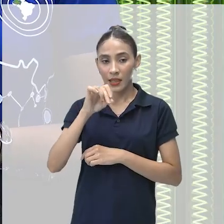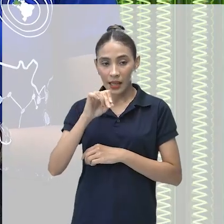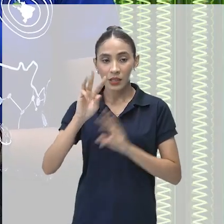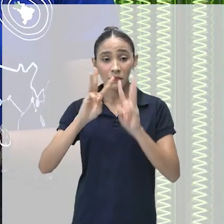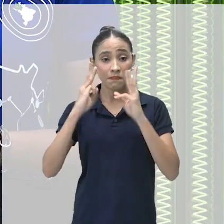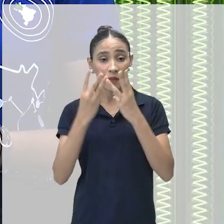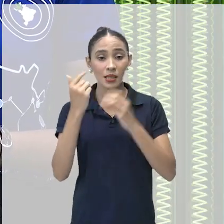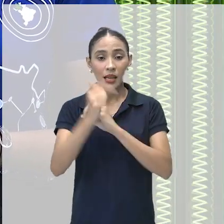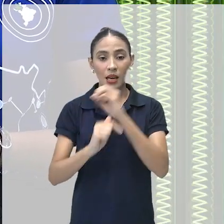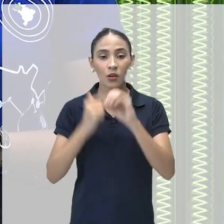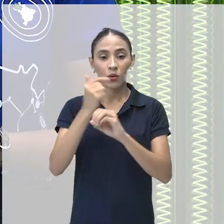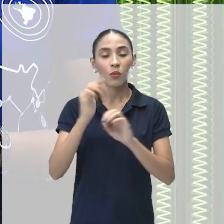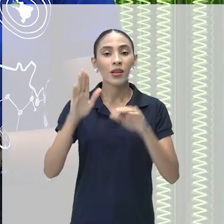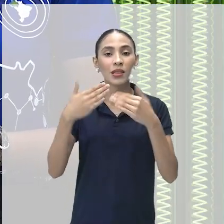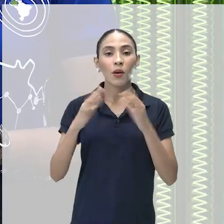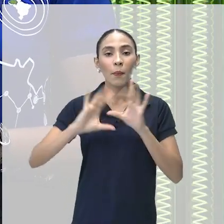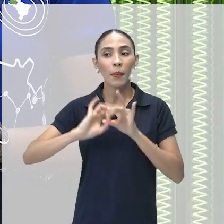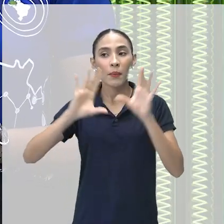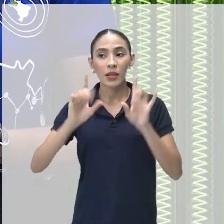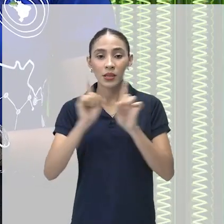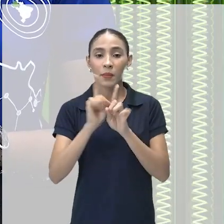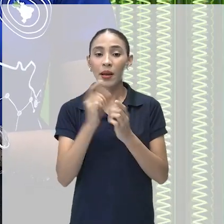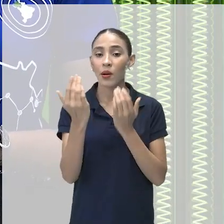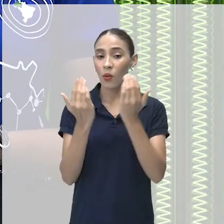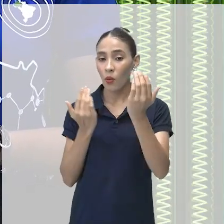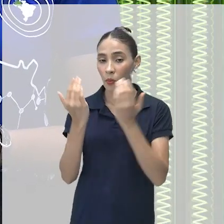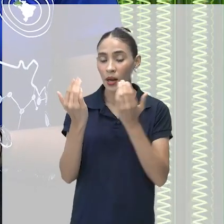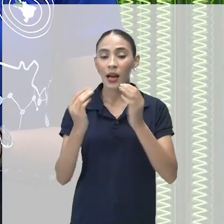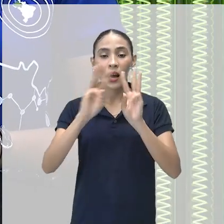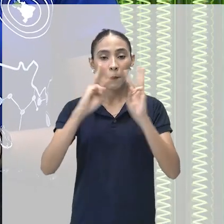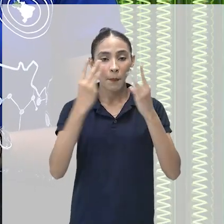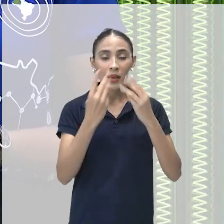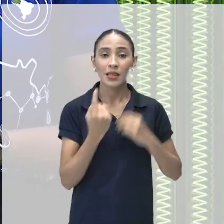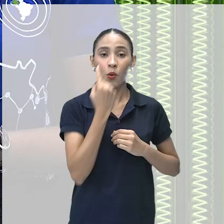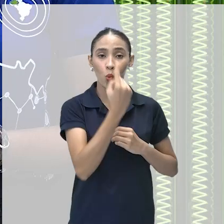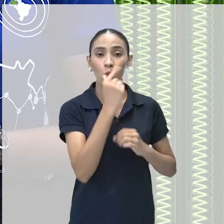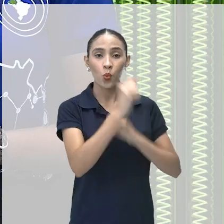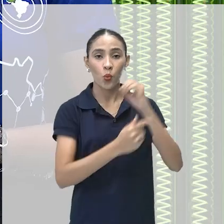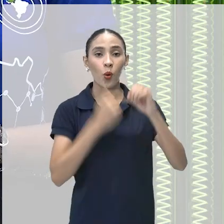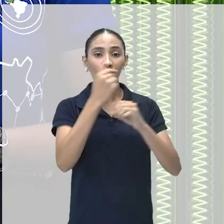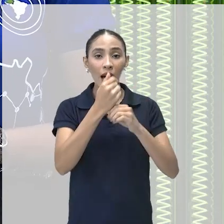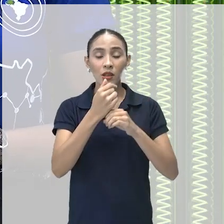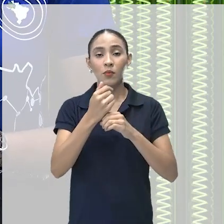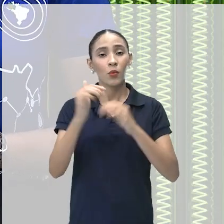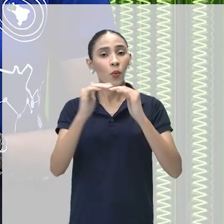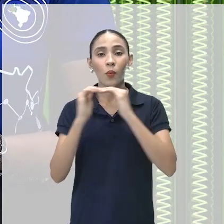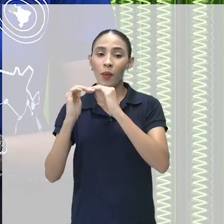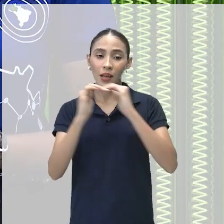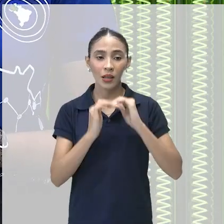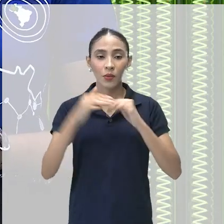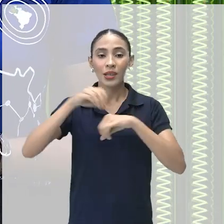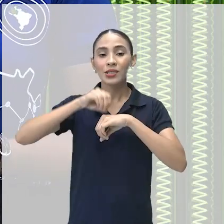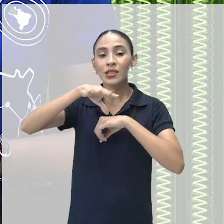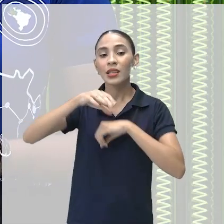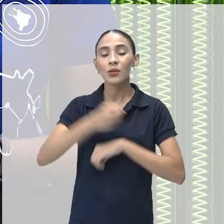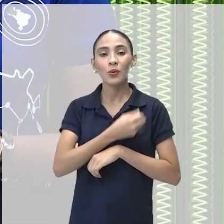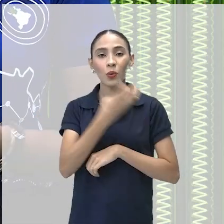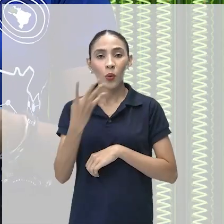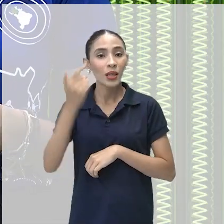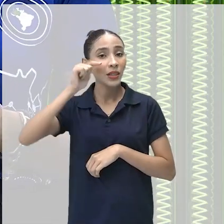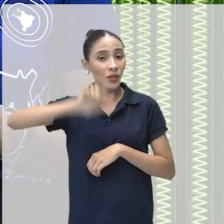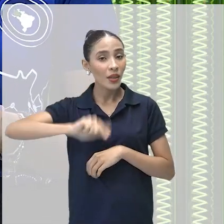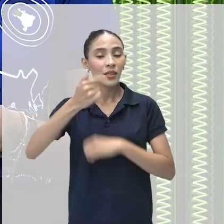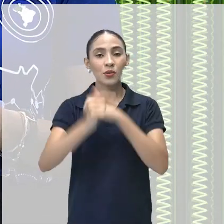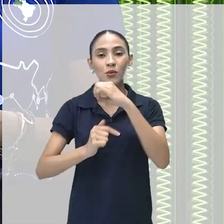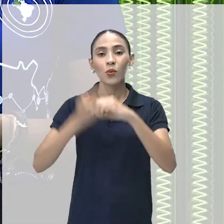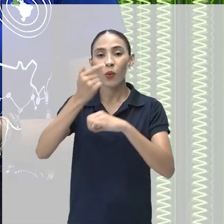atômica. Essa unidade, ela permite comparar a massa de um átomo com um padrão, indicando quantas vezes